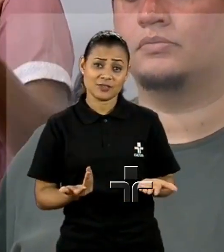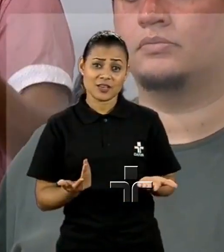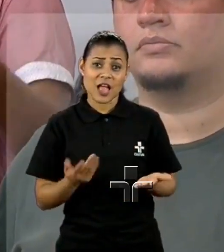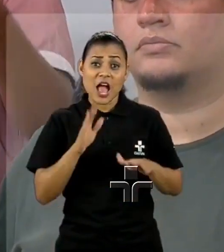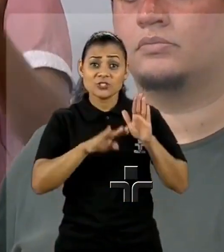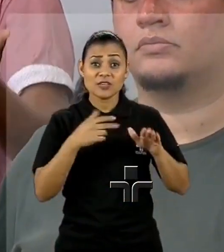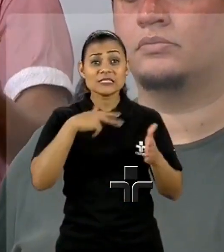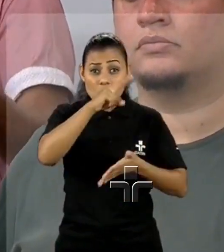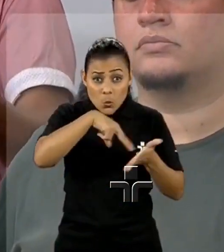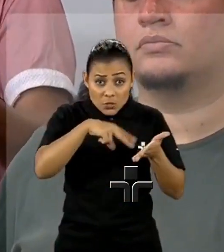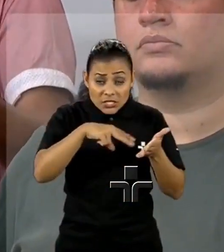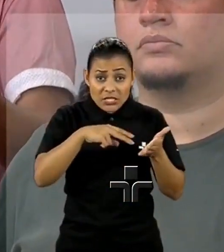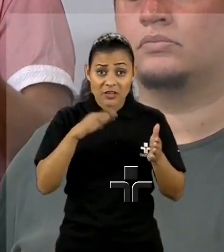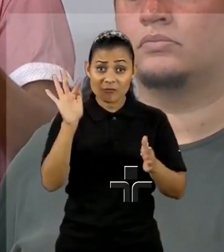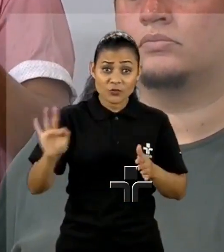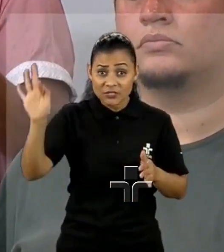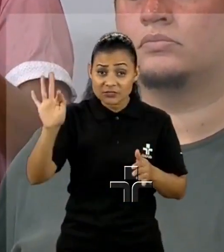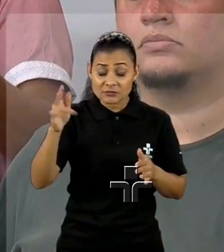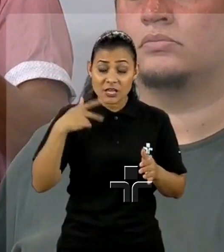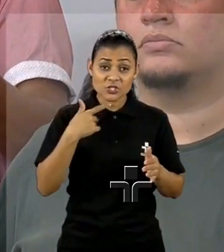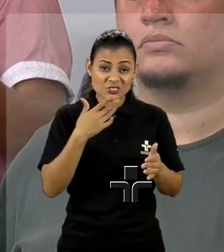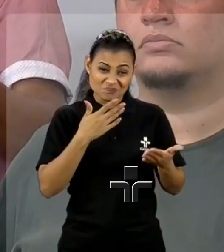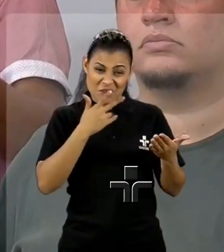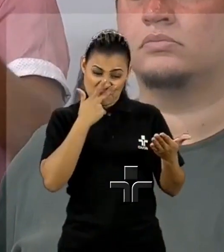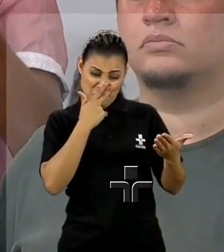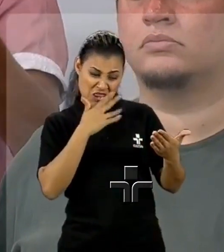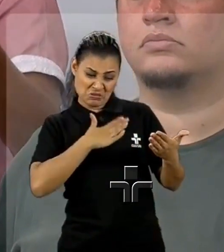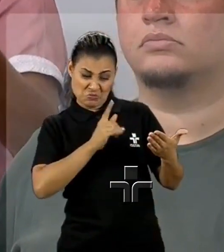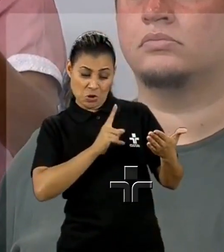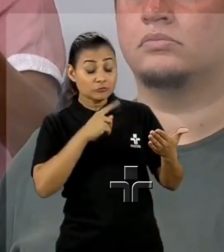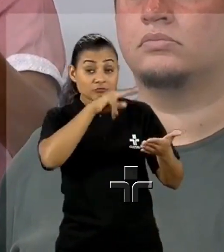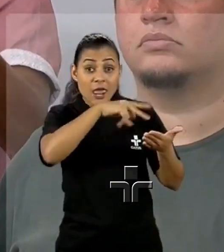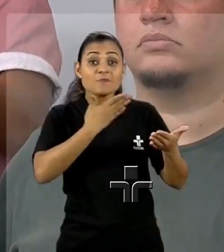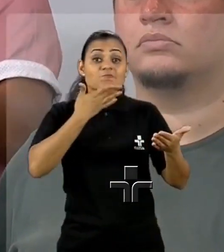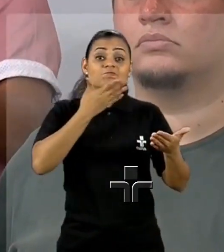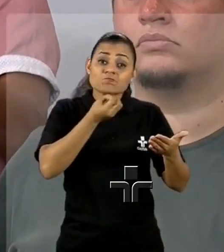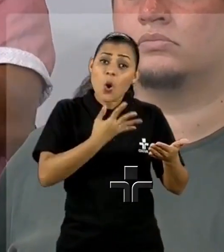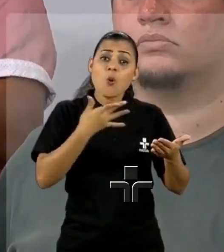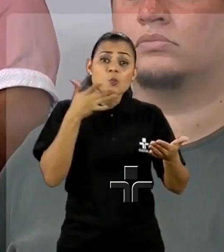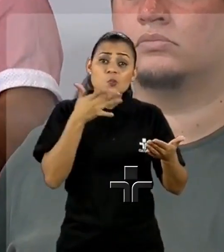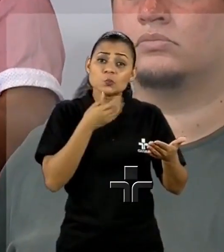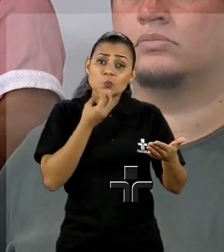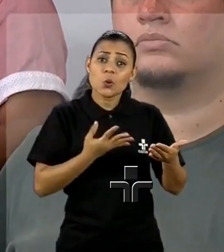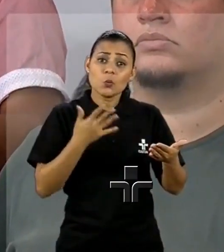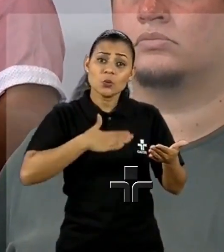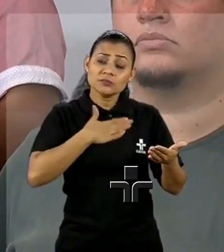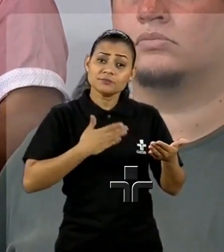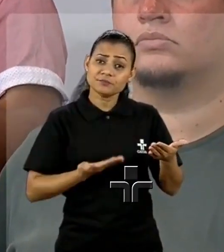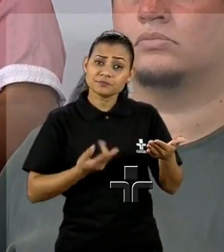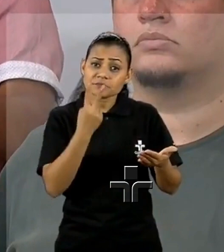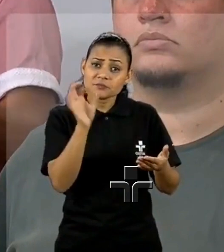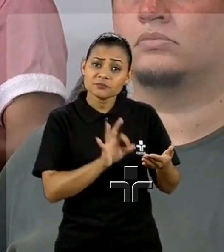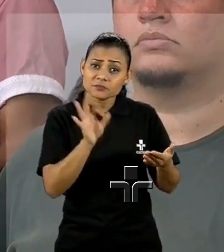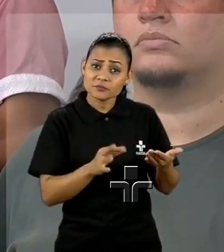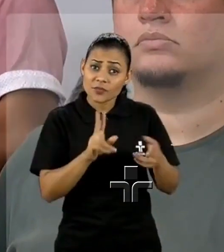não ia gostar e acabei gostando. Então, se sem os didáticos é menos de 2%, então o